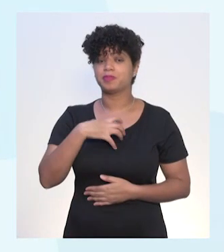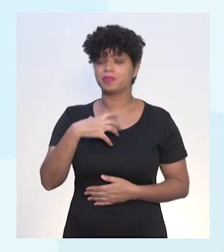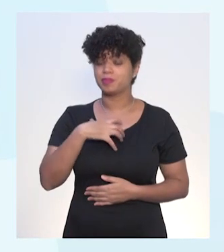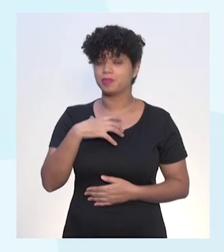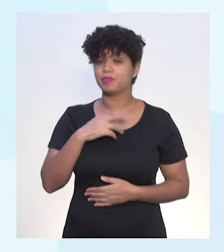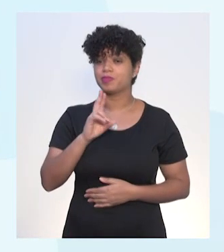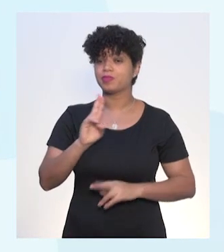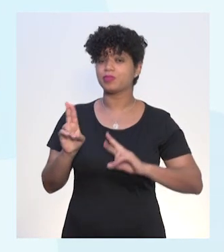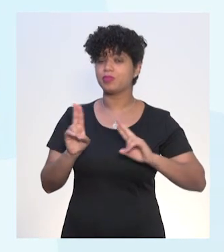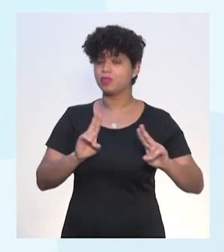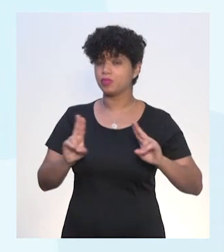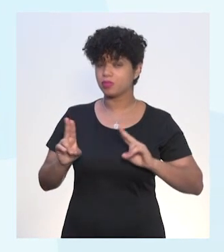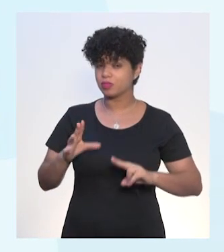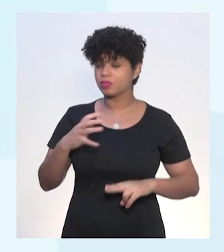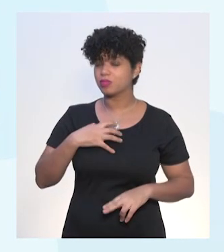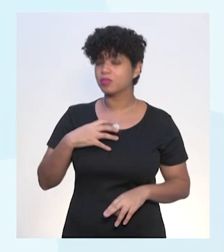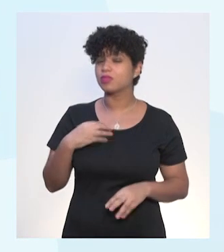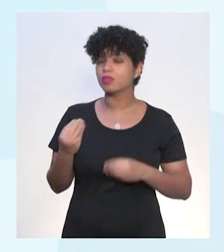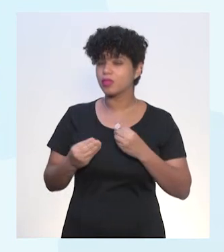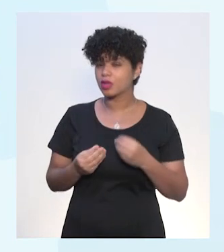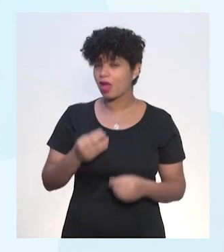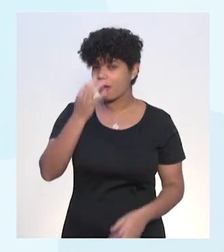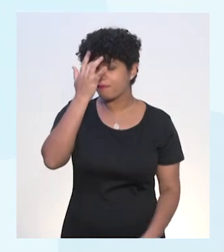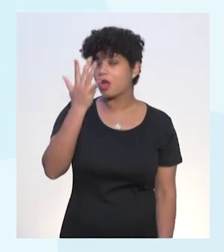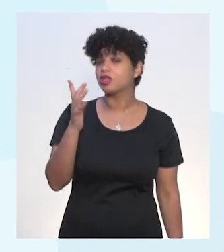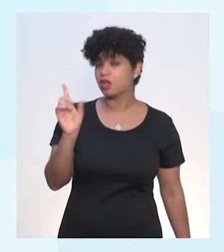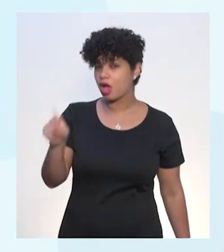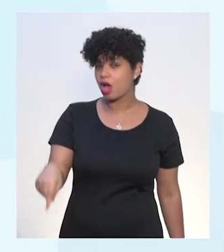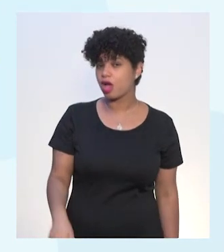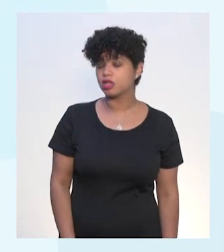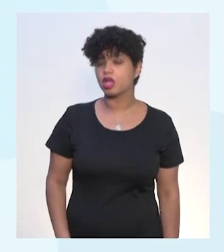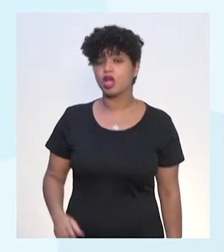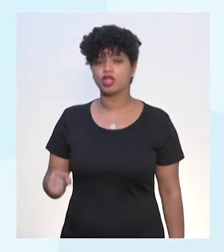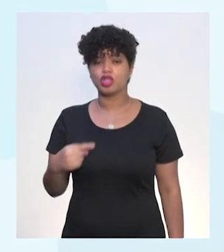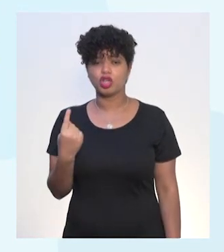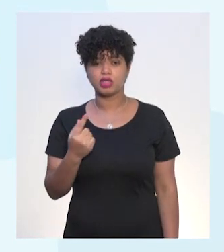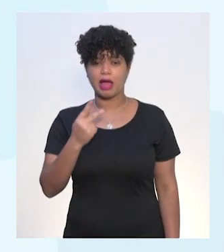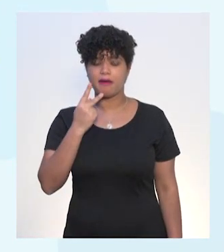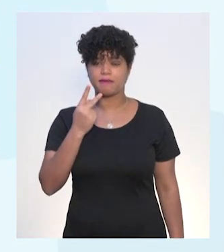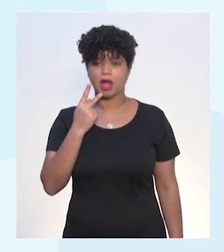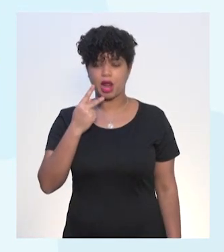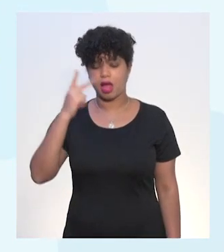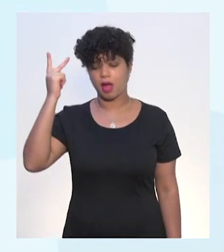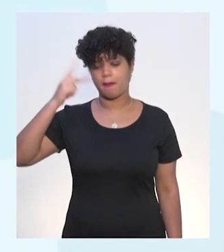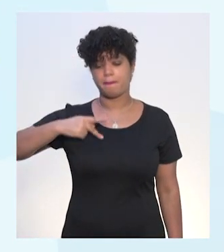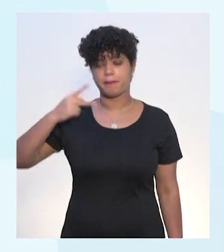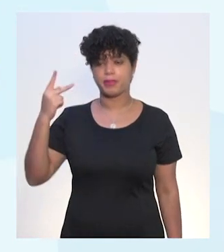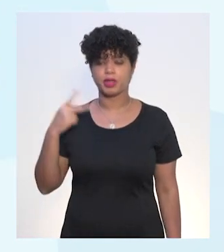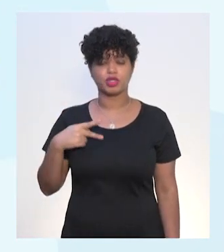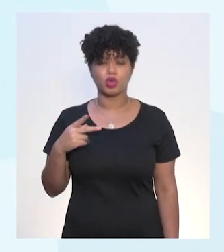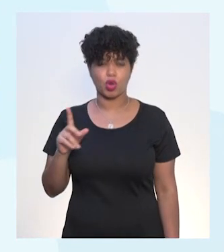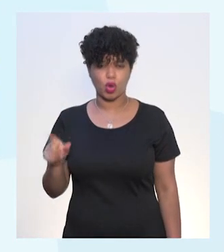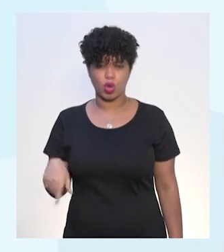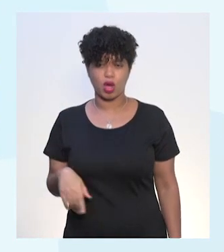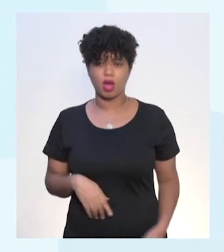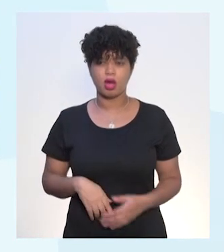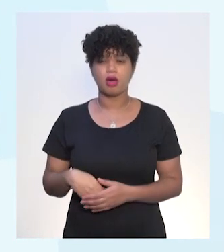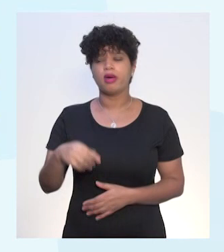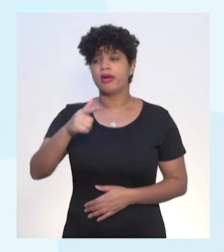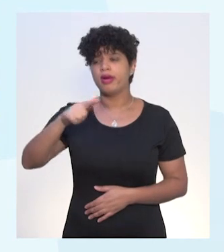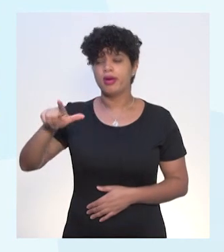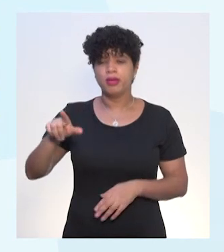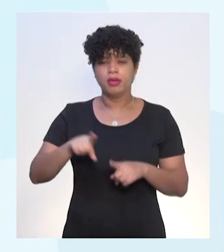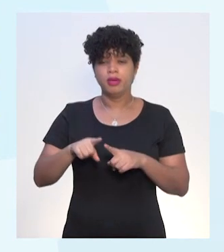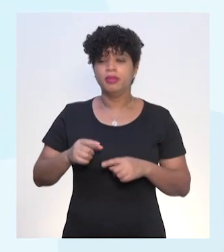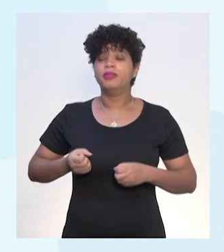nomes aos nossos sentimentos nem sempre a gente consegue dizer nem para se né E às vezes nem